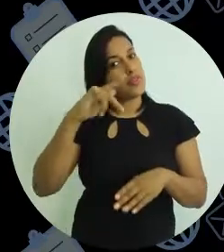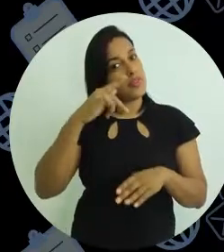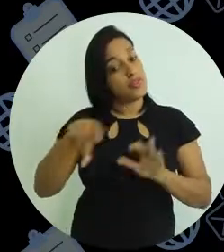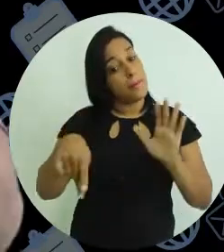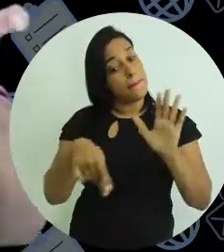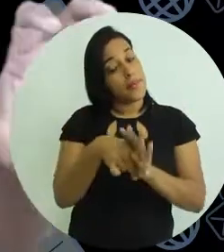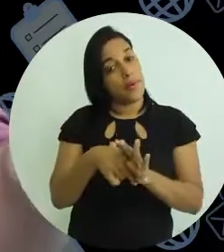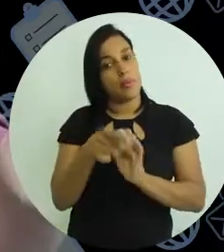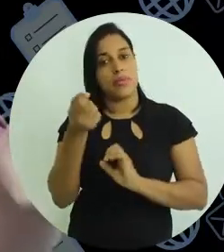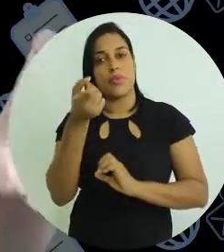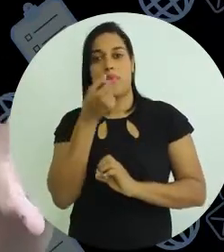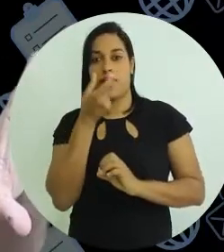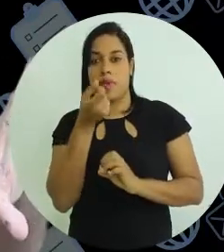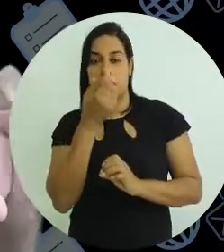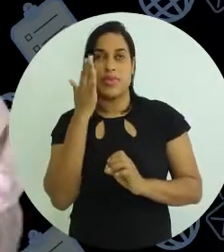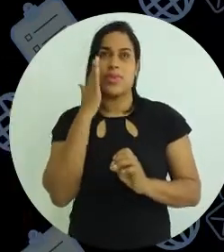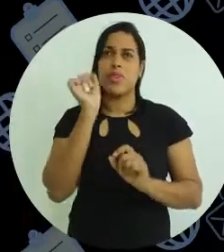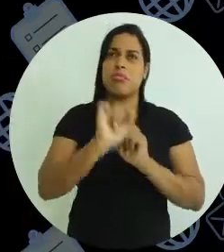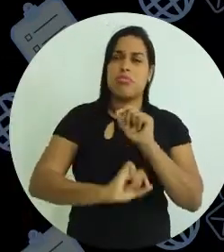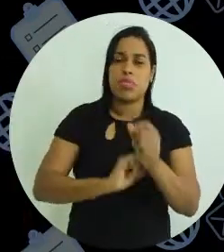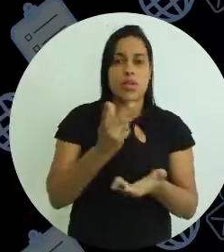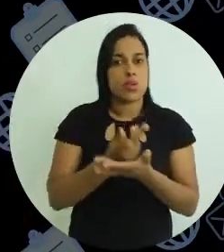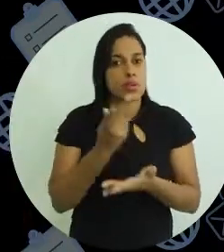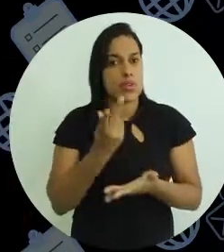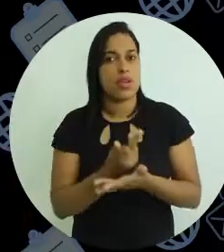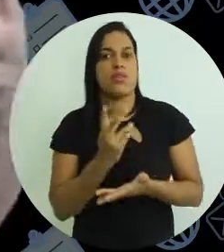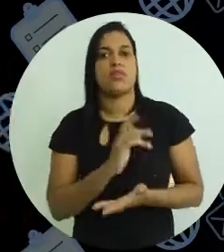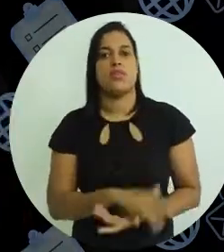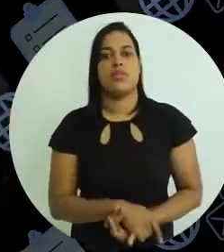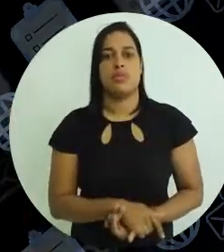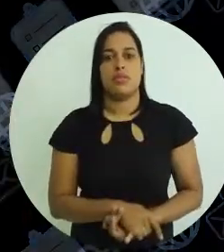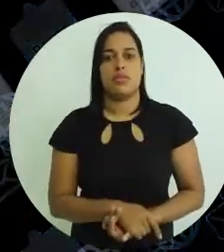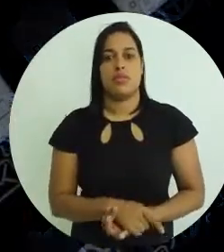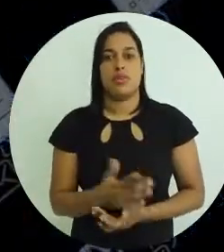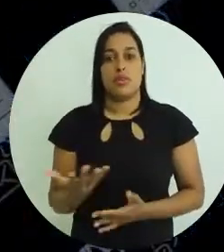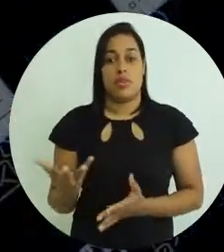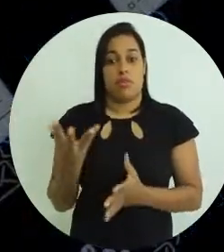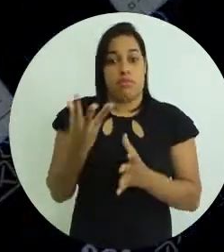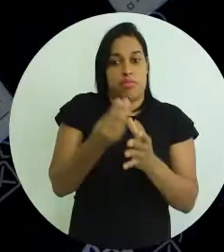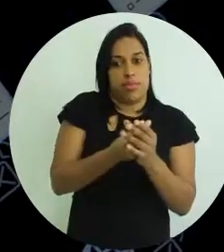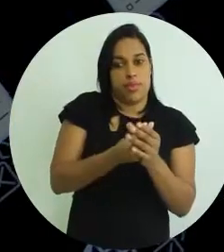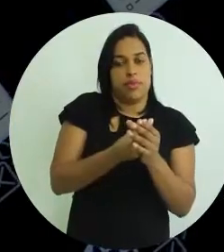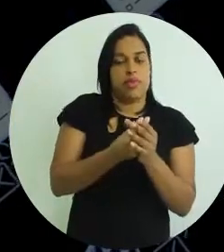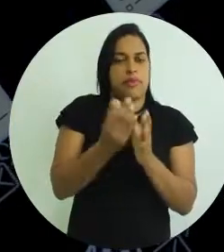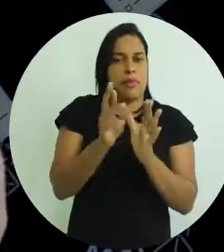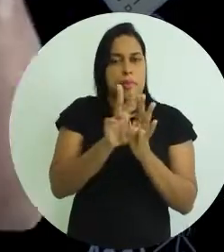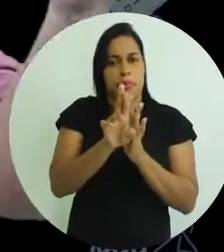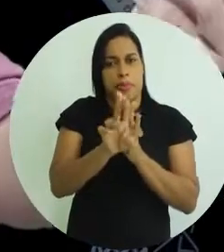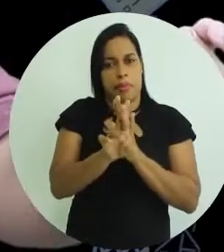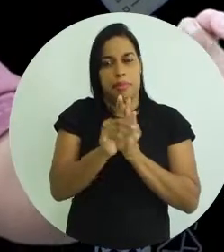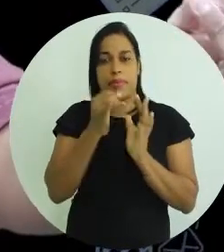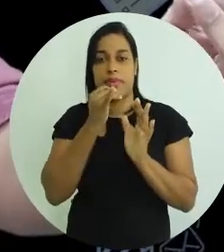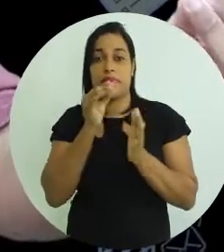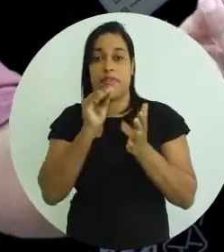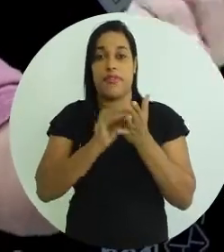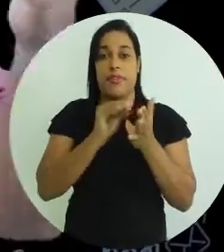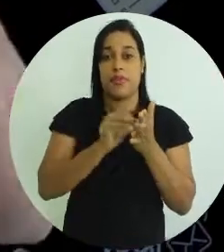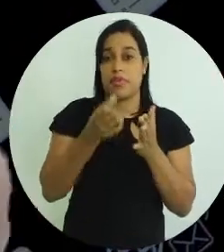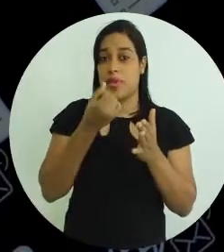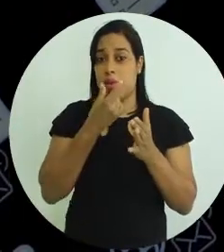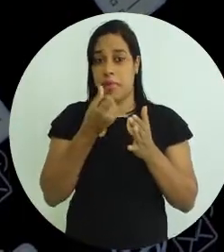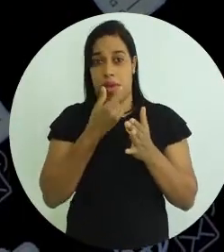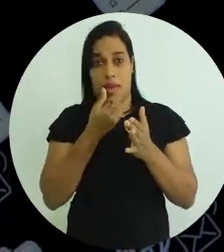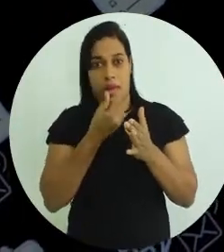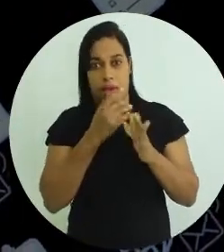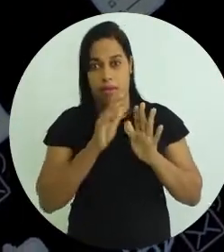dono da farmácia, a entender o que acontece lá por baixo e integra diversos processos. Por exemplo, está faltando um remédio e você já